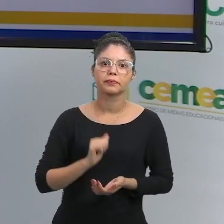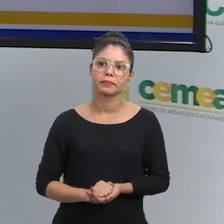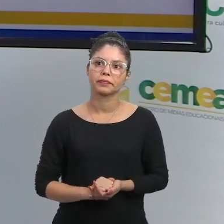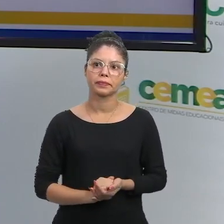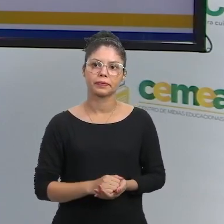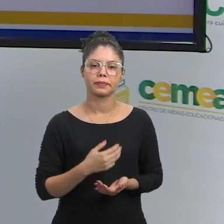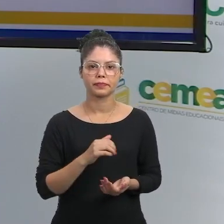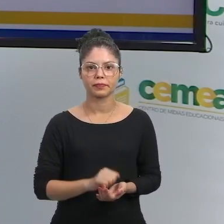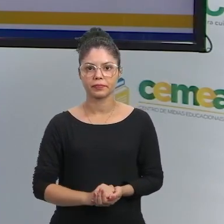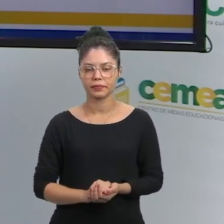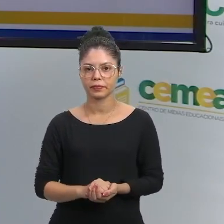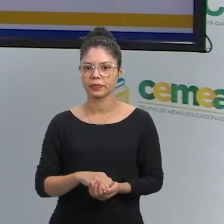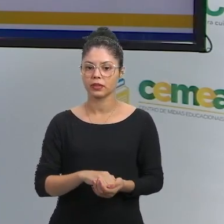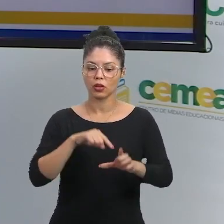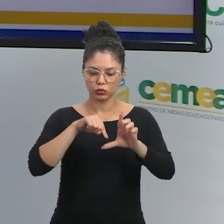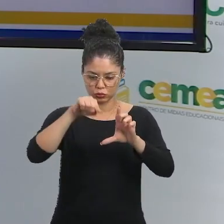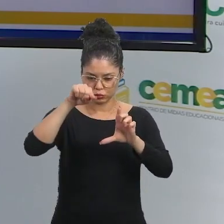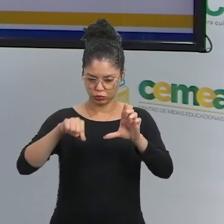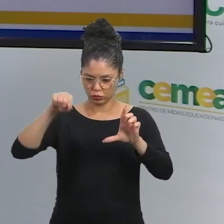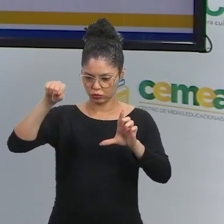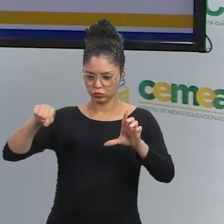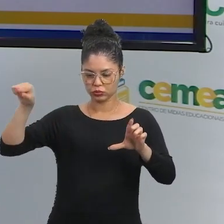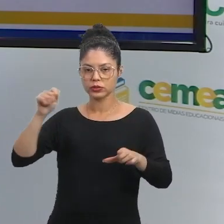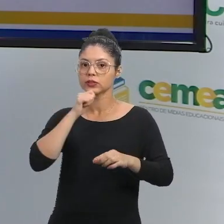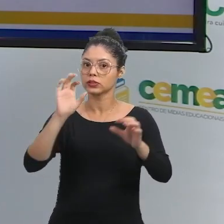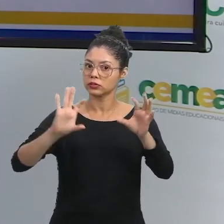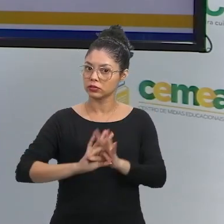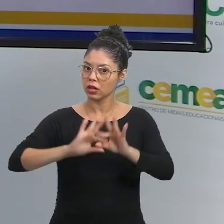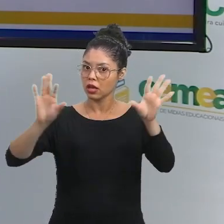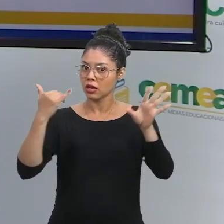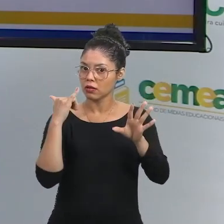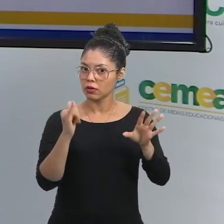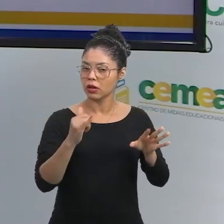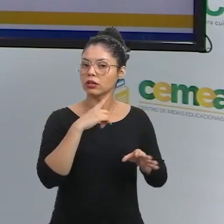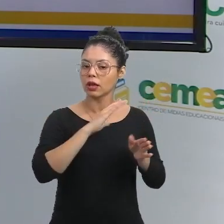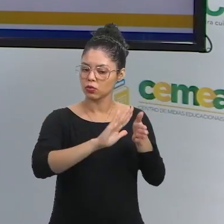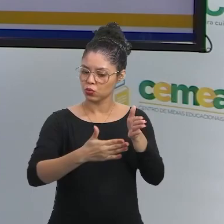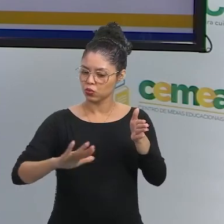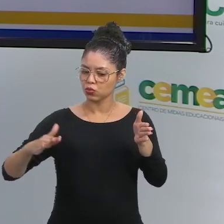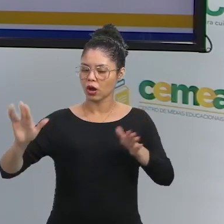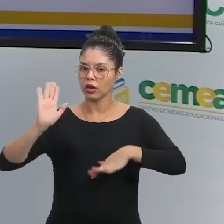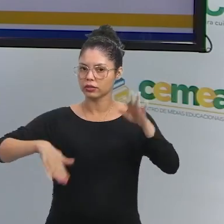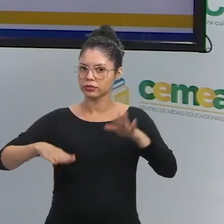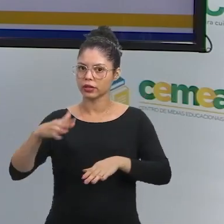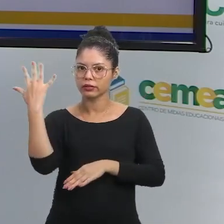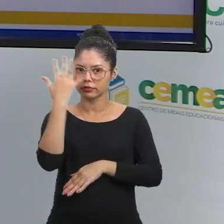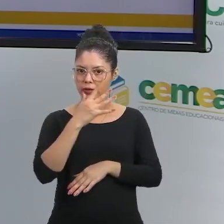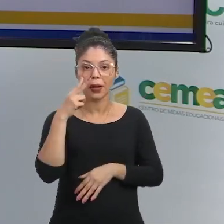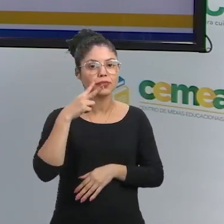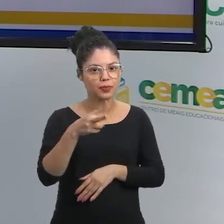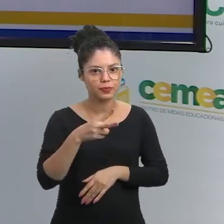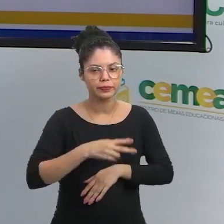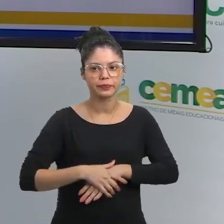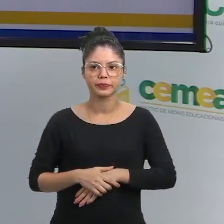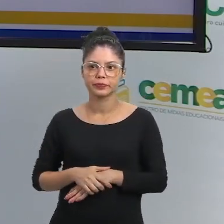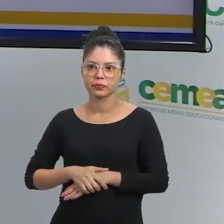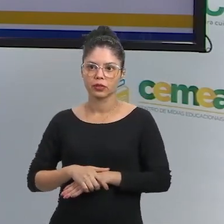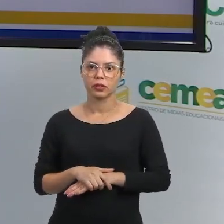depender aí do nível de energia que ele está liberando e do comprimento de onda, principalmente, que é a luz visível que nós observamos.